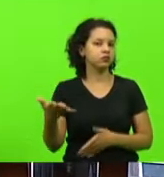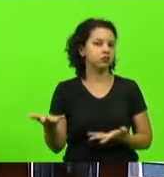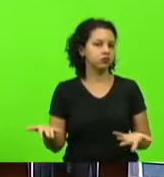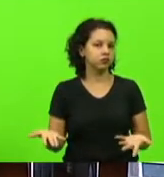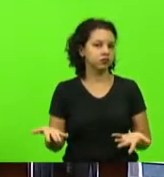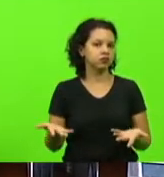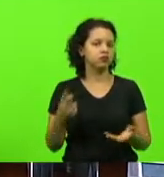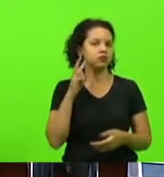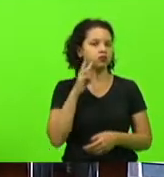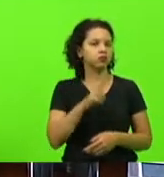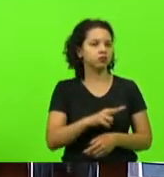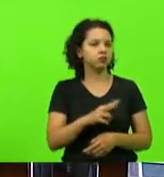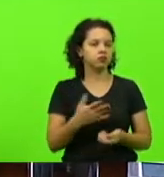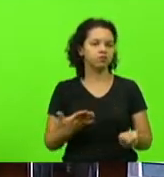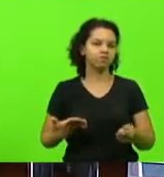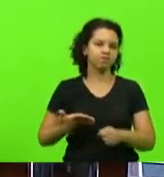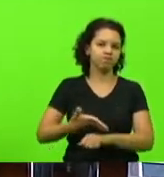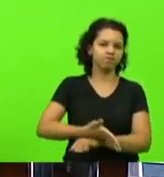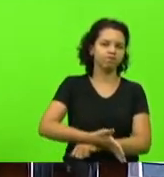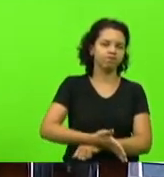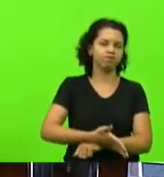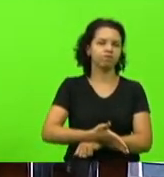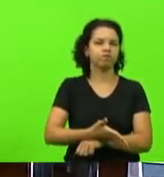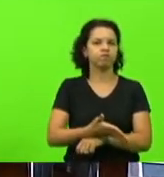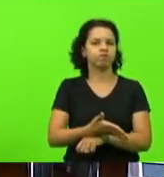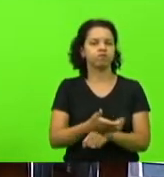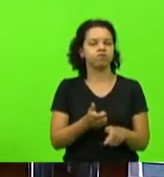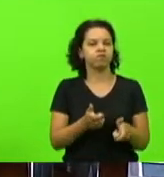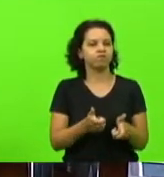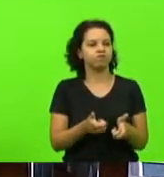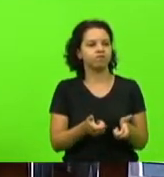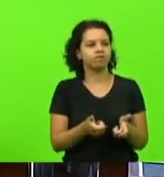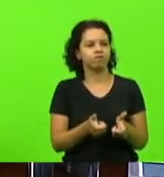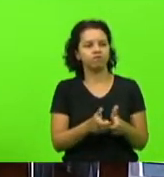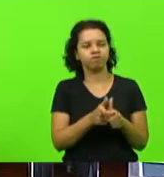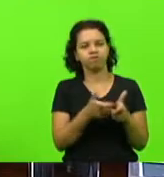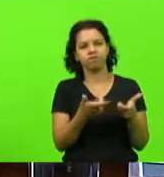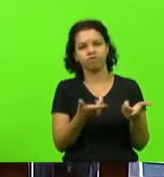tipo de invasão tão pífia, tão pequena, tão